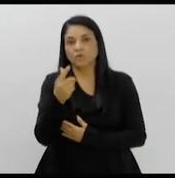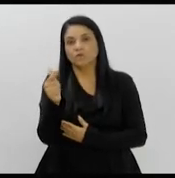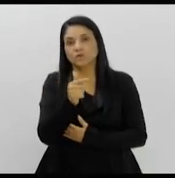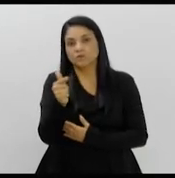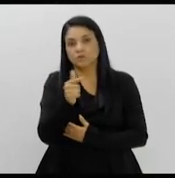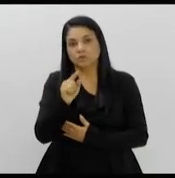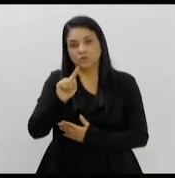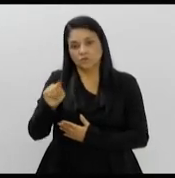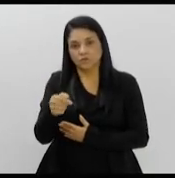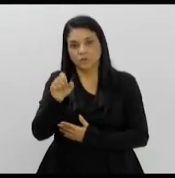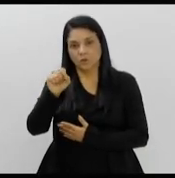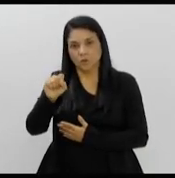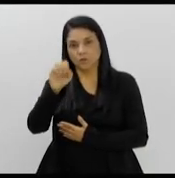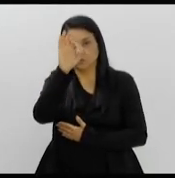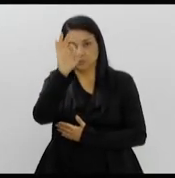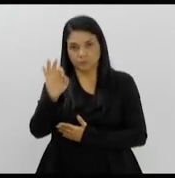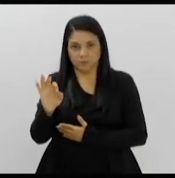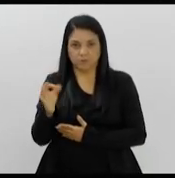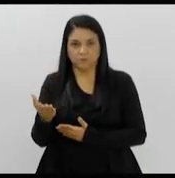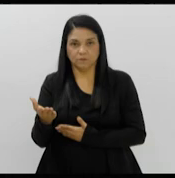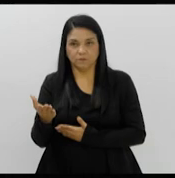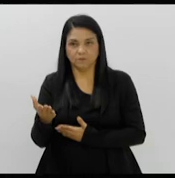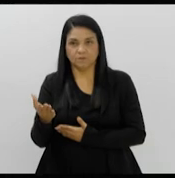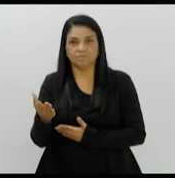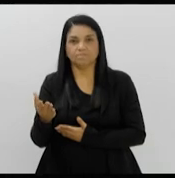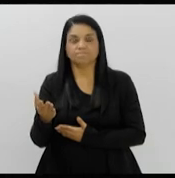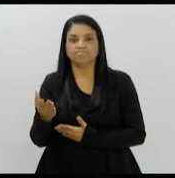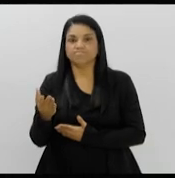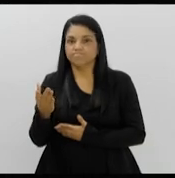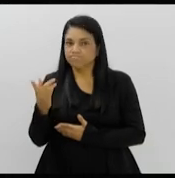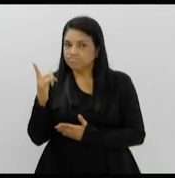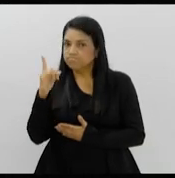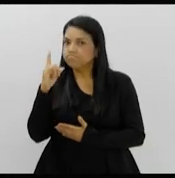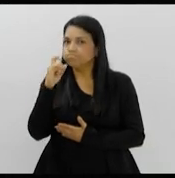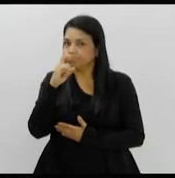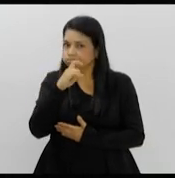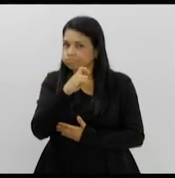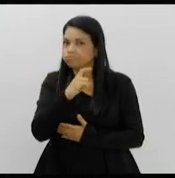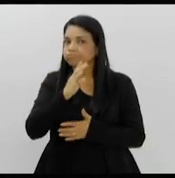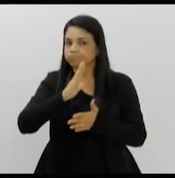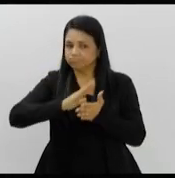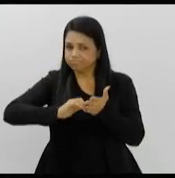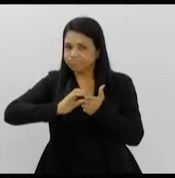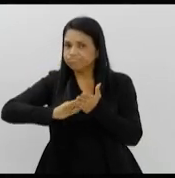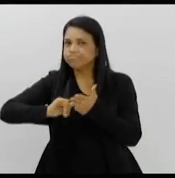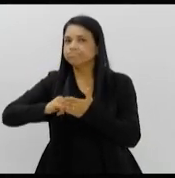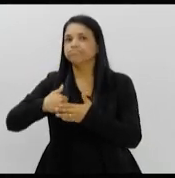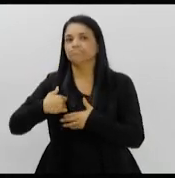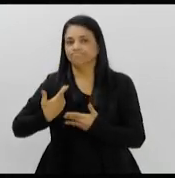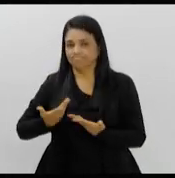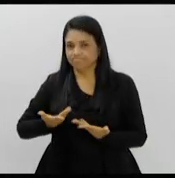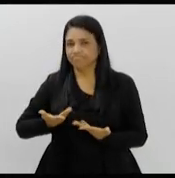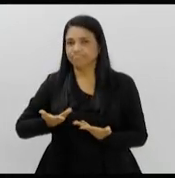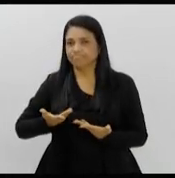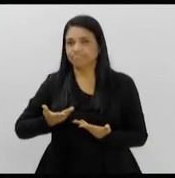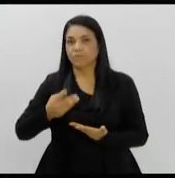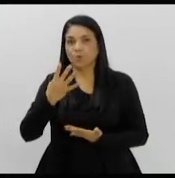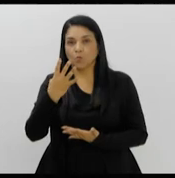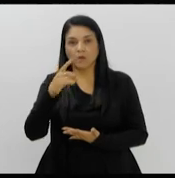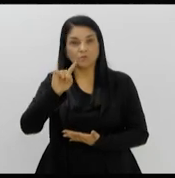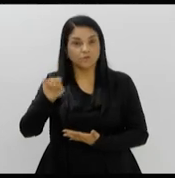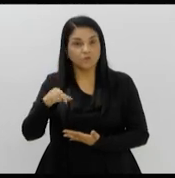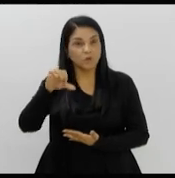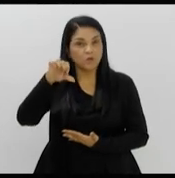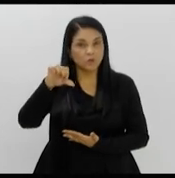22,8 por é uma pancada bastante grande 4,9